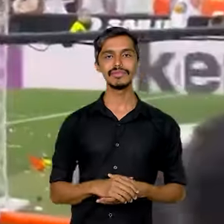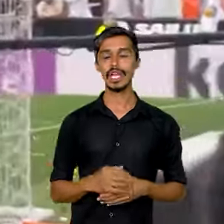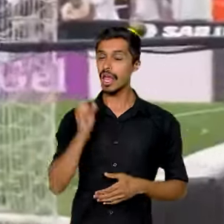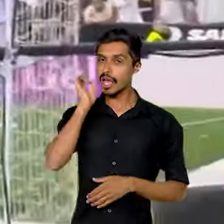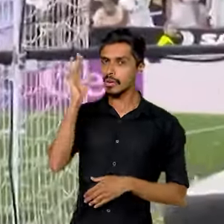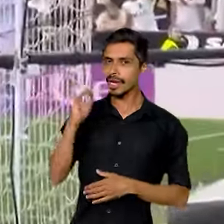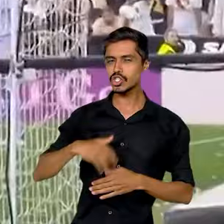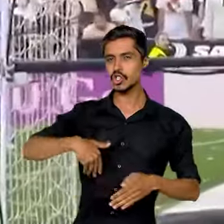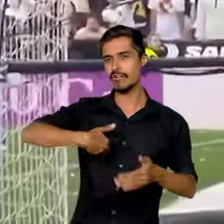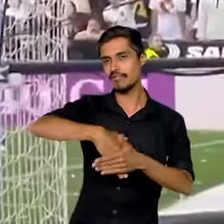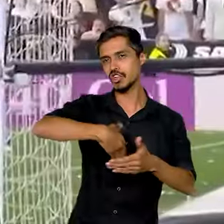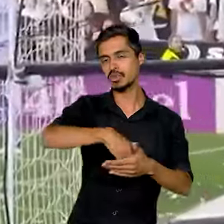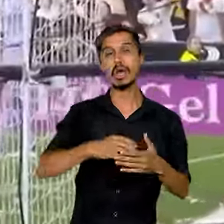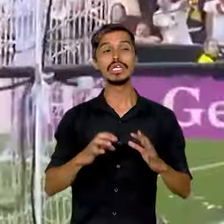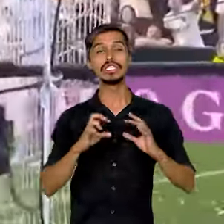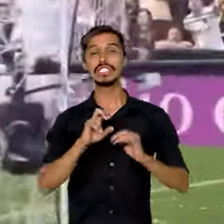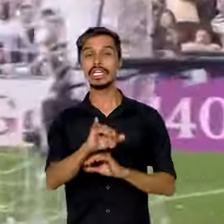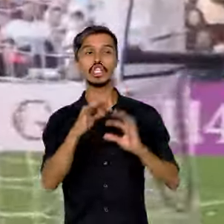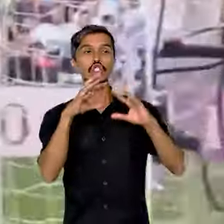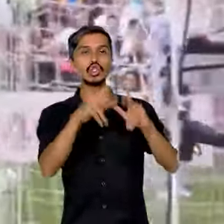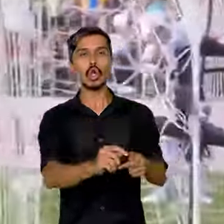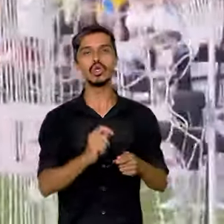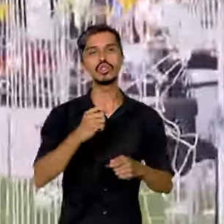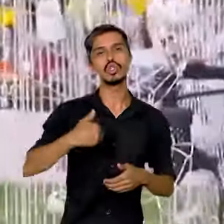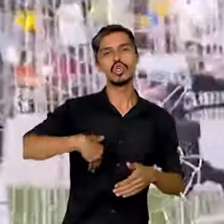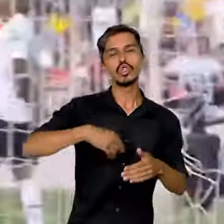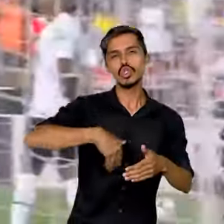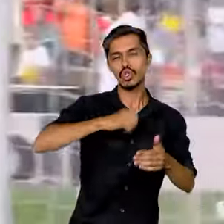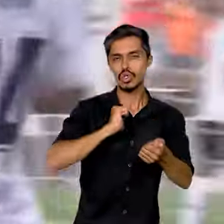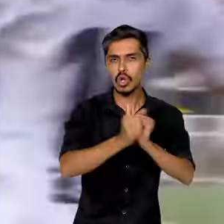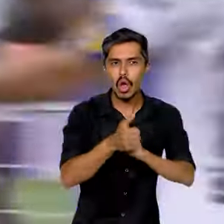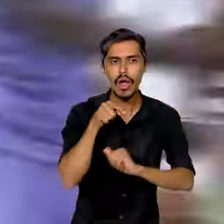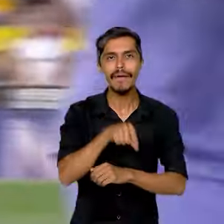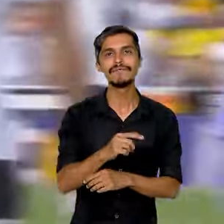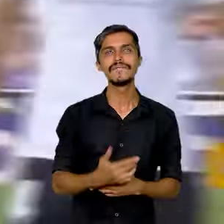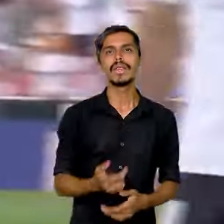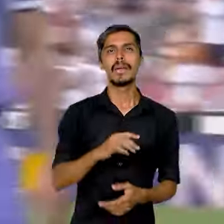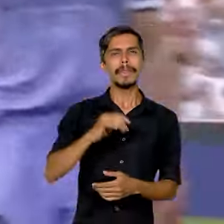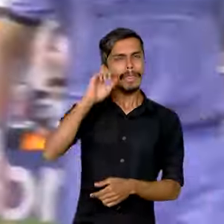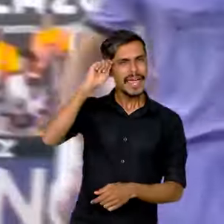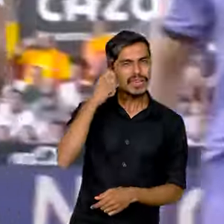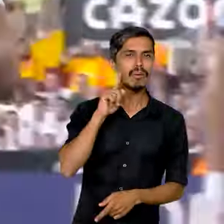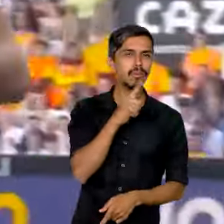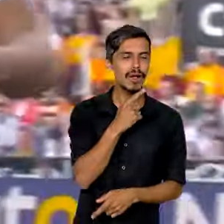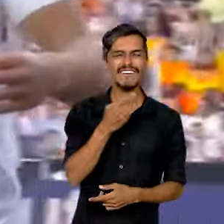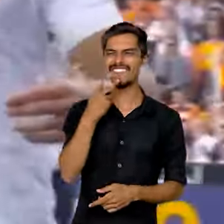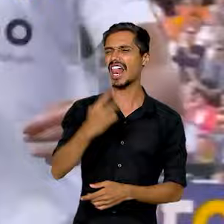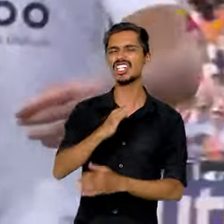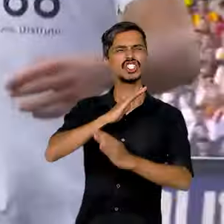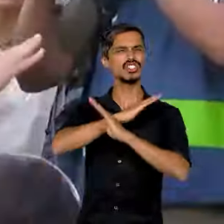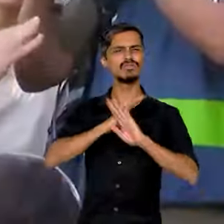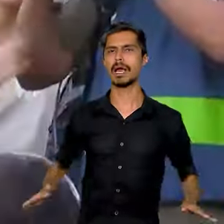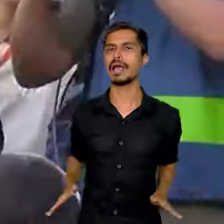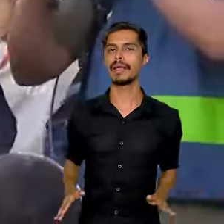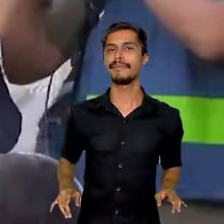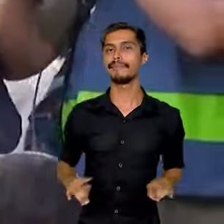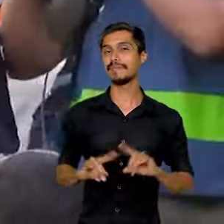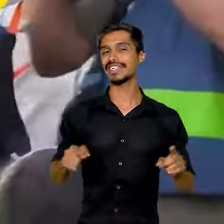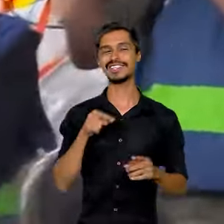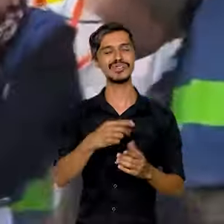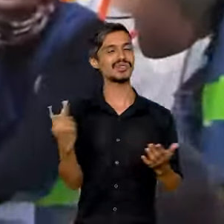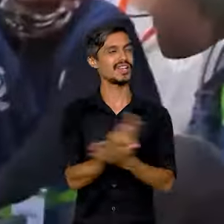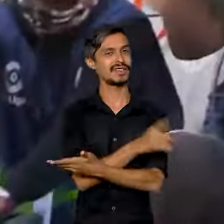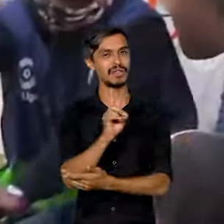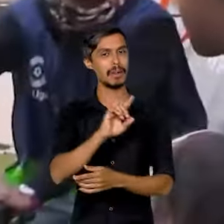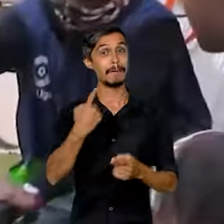Dá para imaginar o futebol se todos os jogadores negros e pardos dessem um basta? Provavelmente isso não acontece